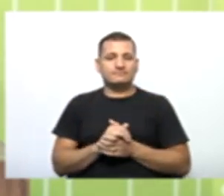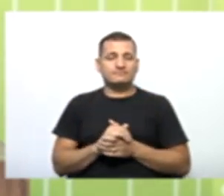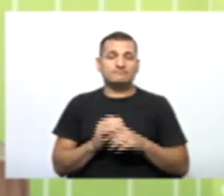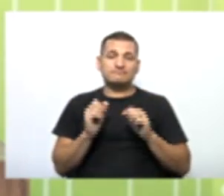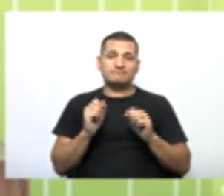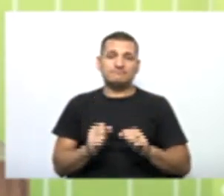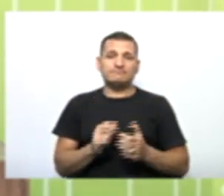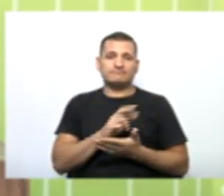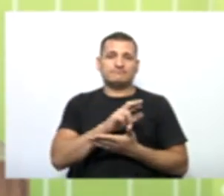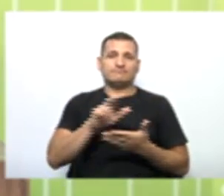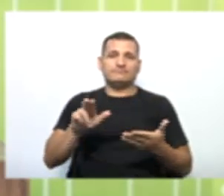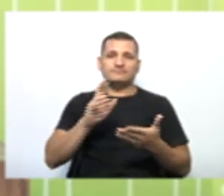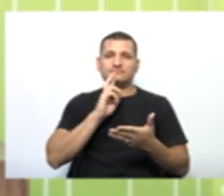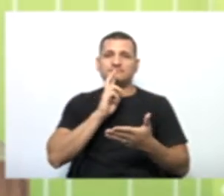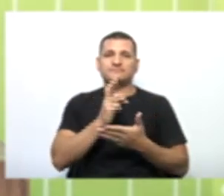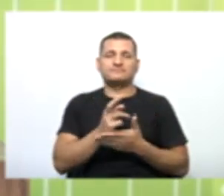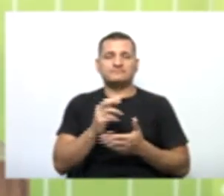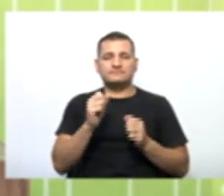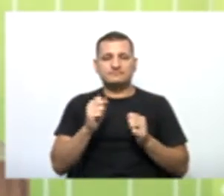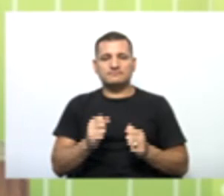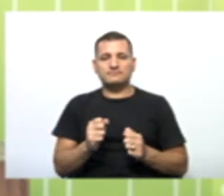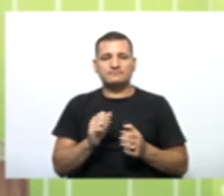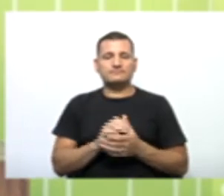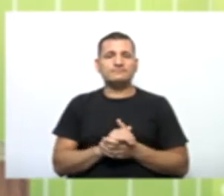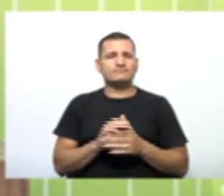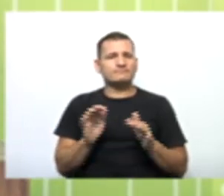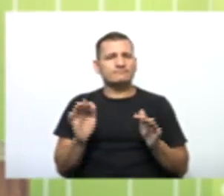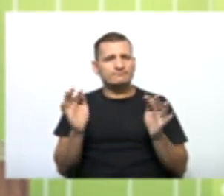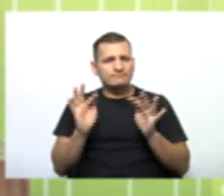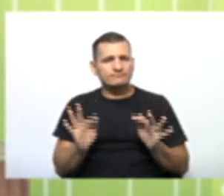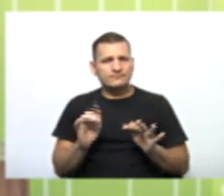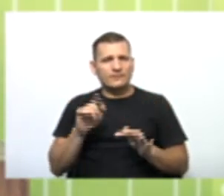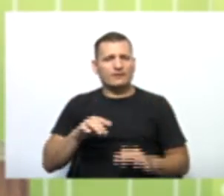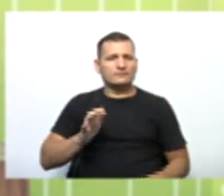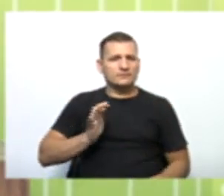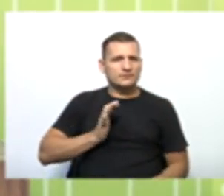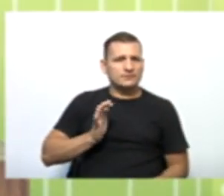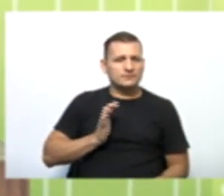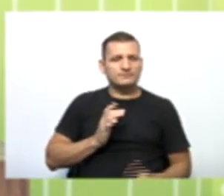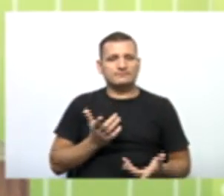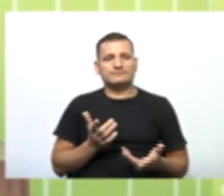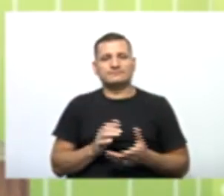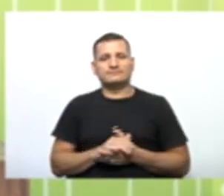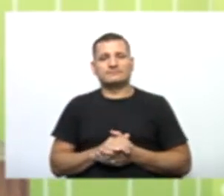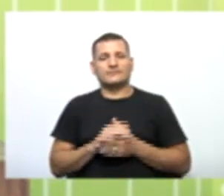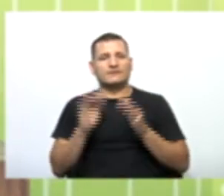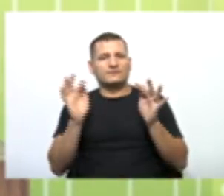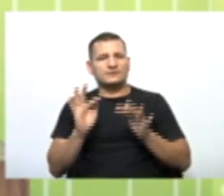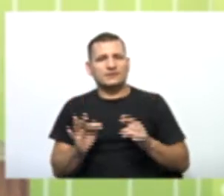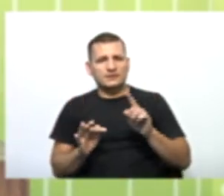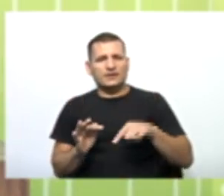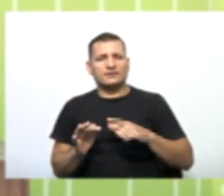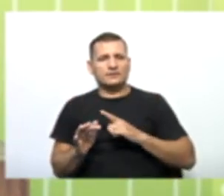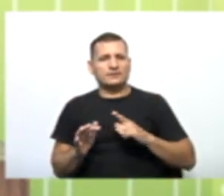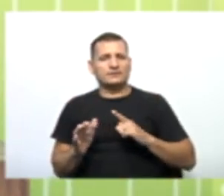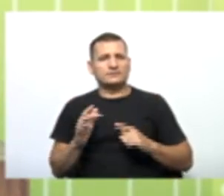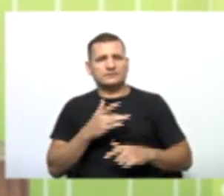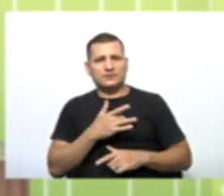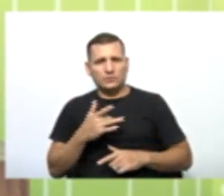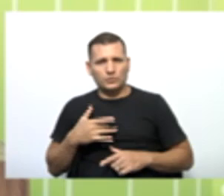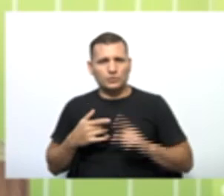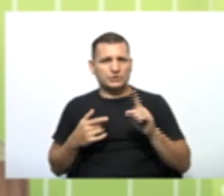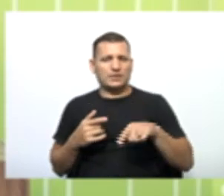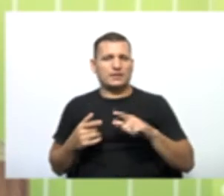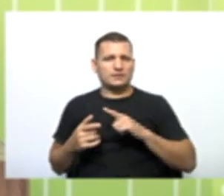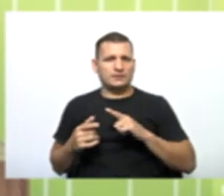várias respostas, né? A felicidade é riqueza, felicidade é ter poder, ter saúde. Segura aí que